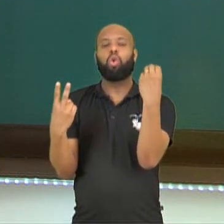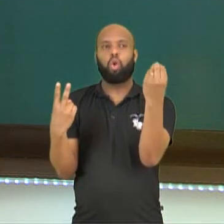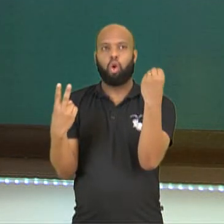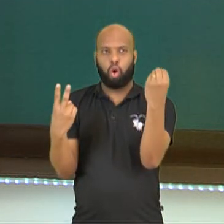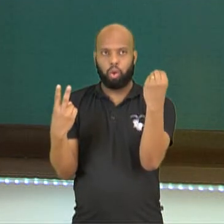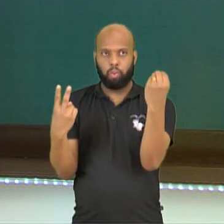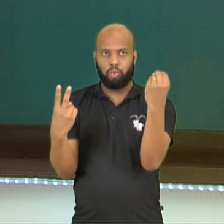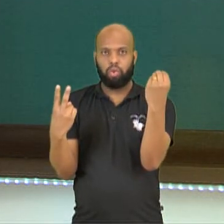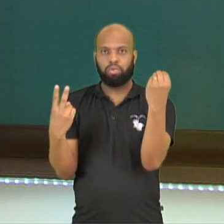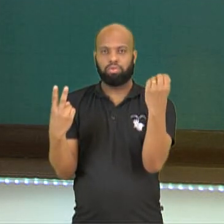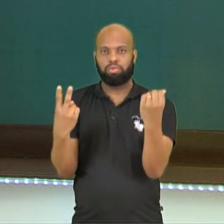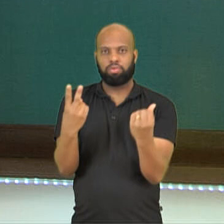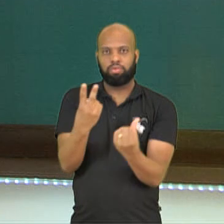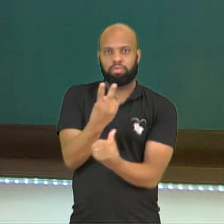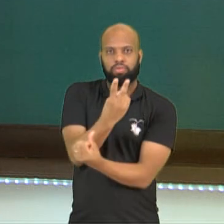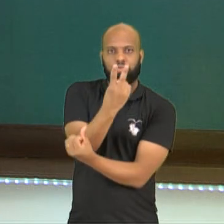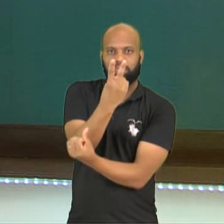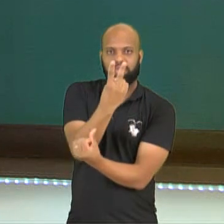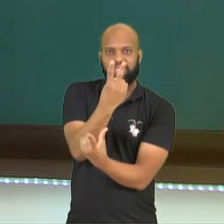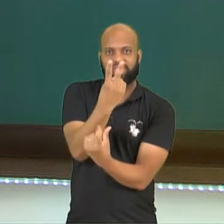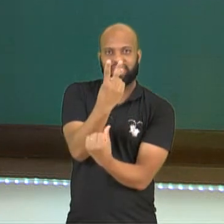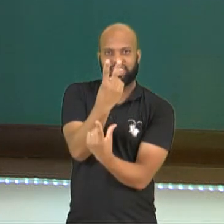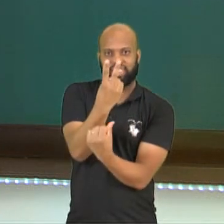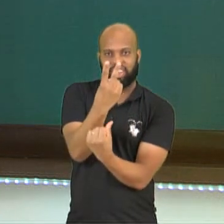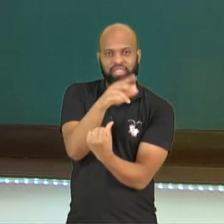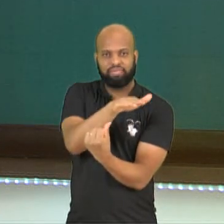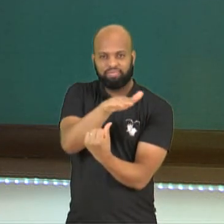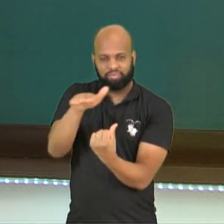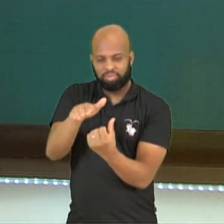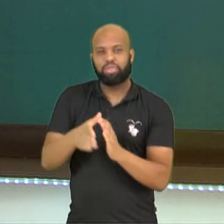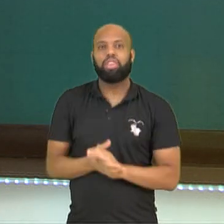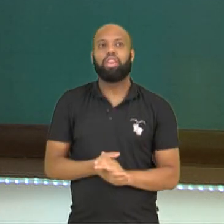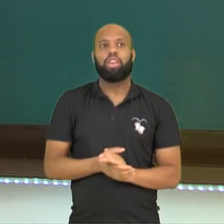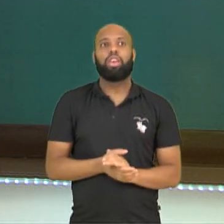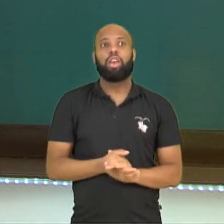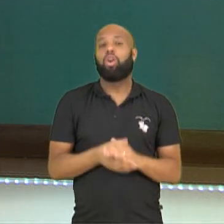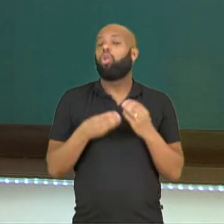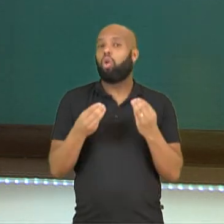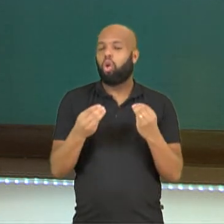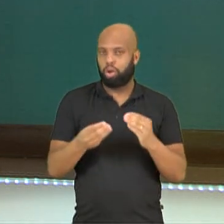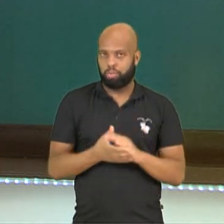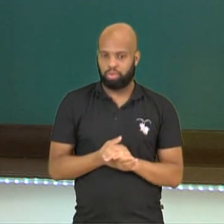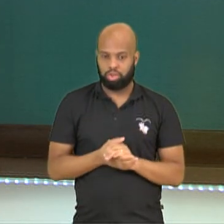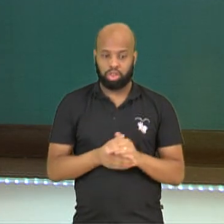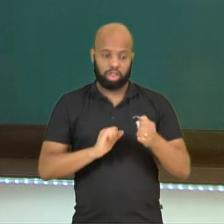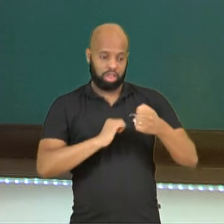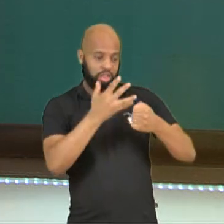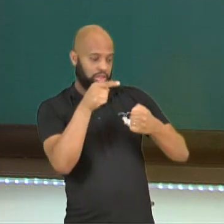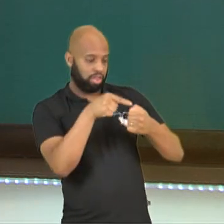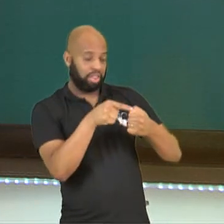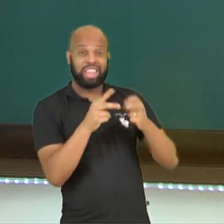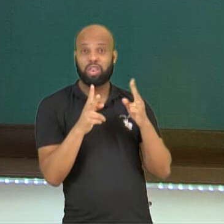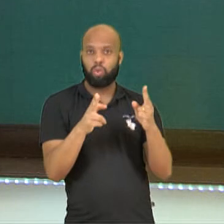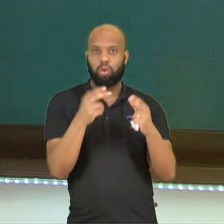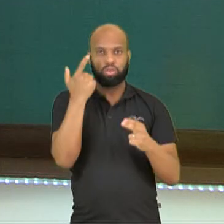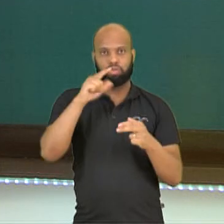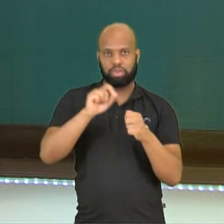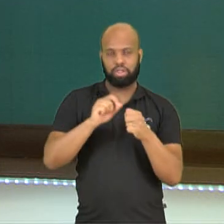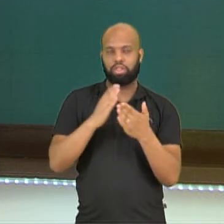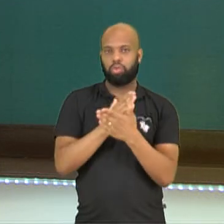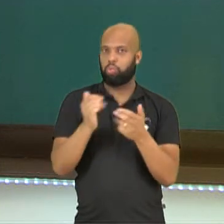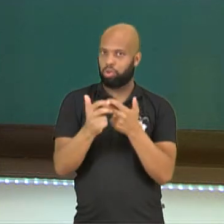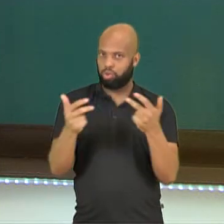ok? Então, daí o que foi enxergado? Foi enxergado que a base precisa ser a mesma para eu fazer alguma coisa,